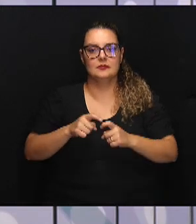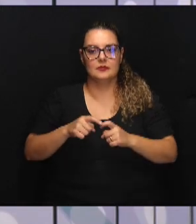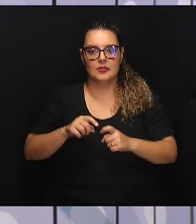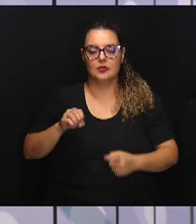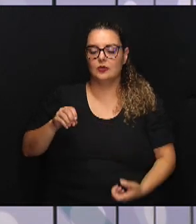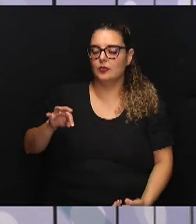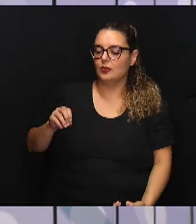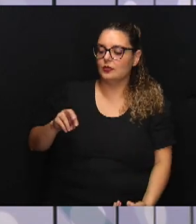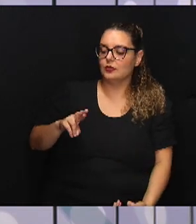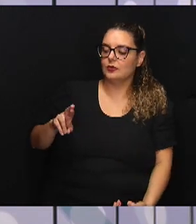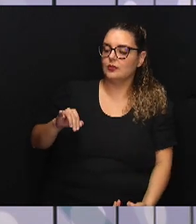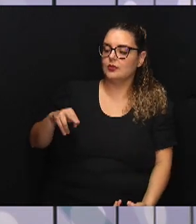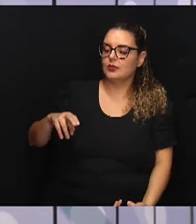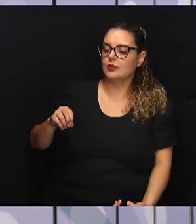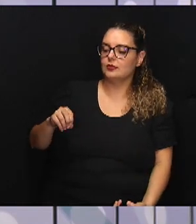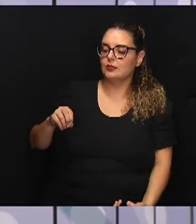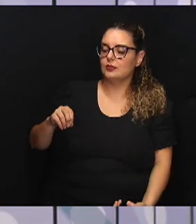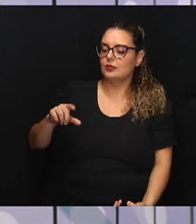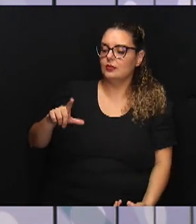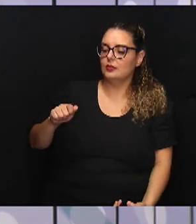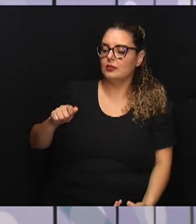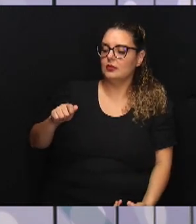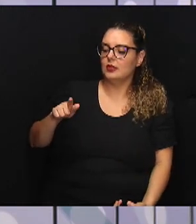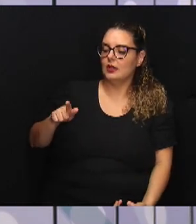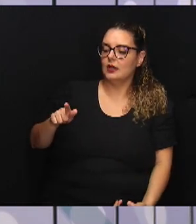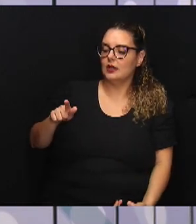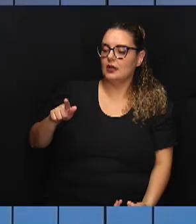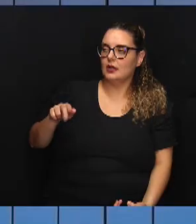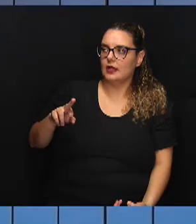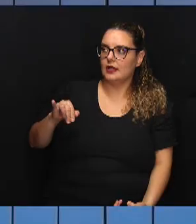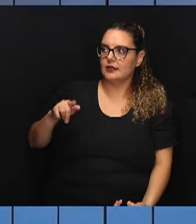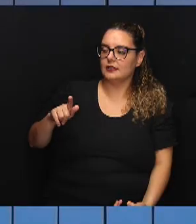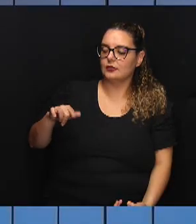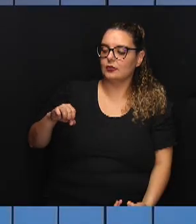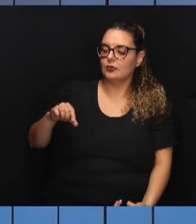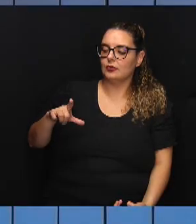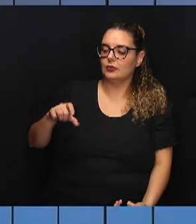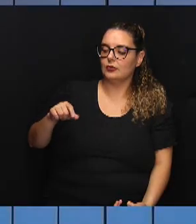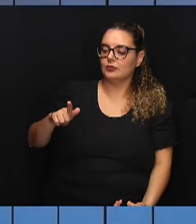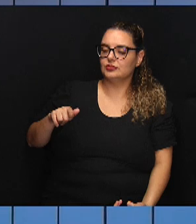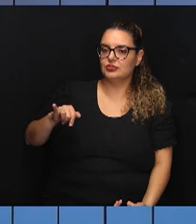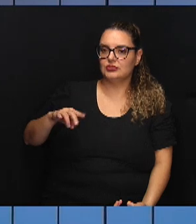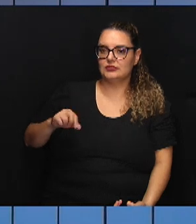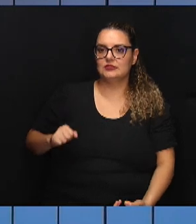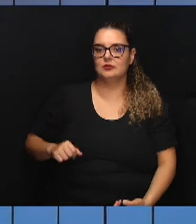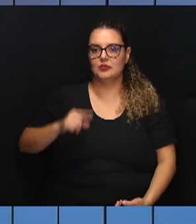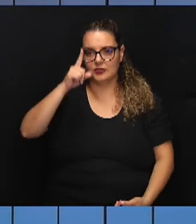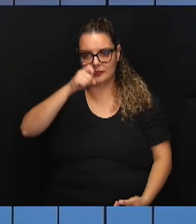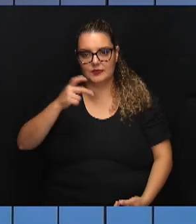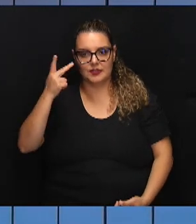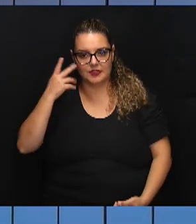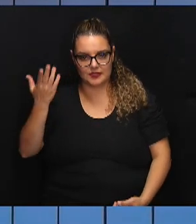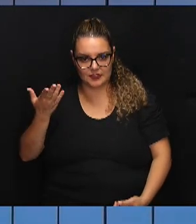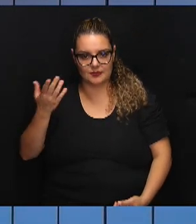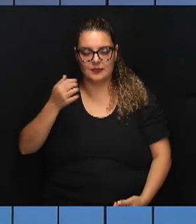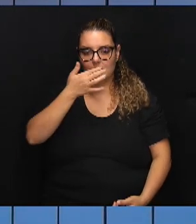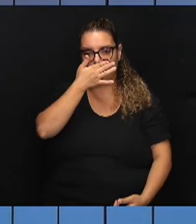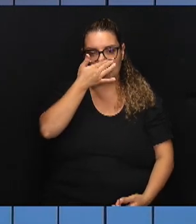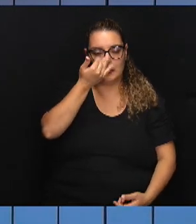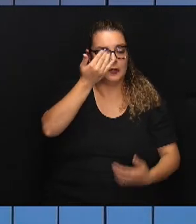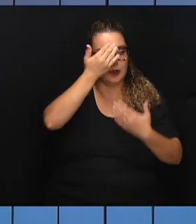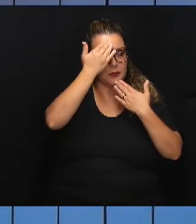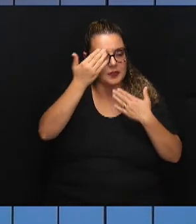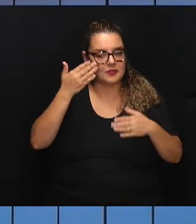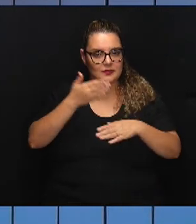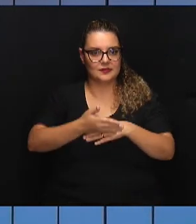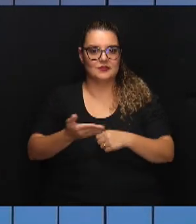otorrinolaringologista do Hospital Albert Sabin de São Paulo. Natália, muito obrigada pela sua participação aqui no segundo bloco